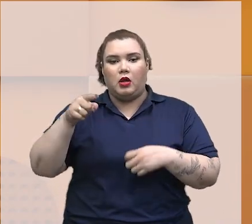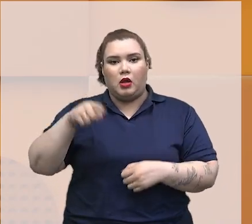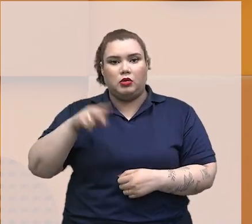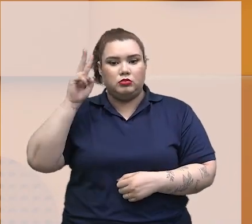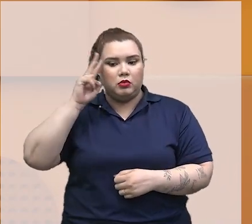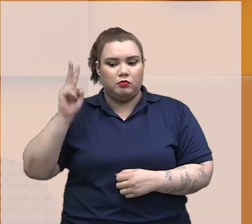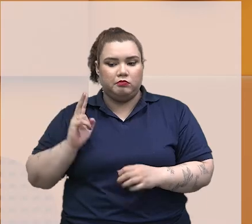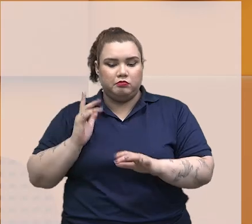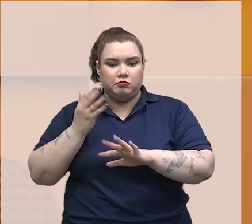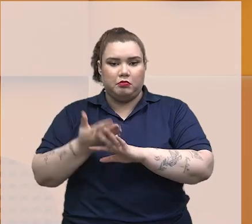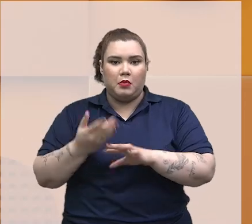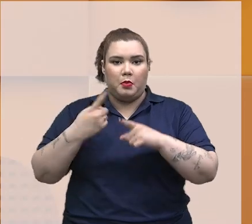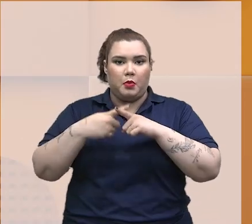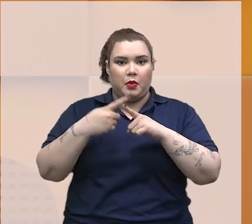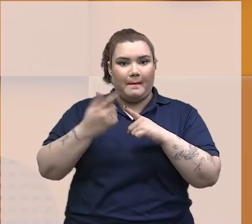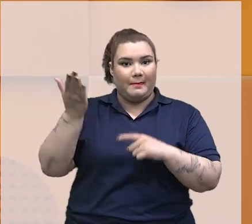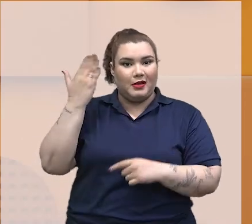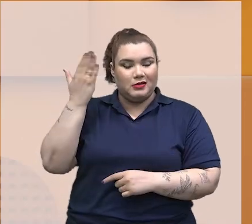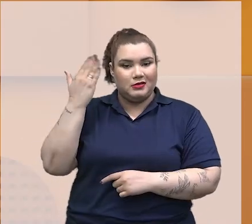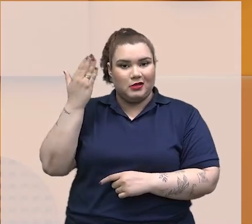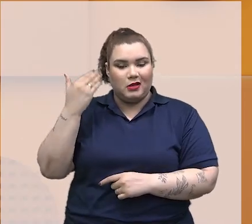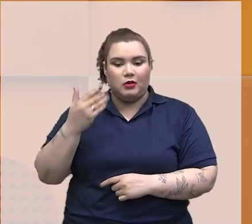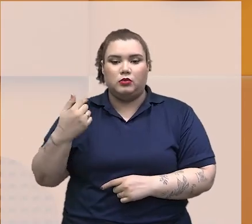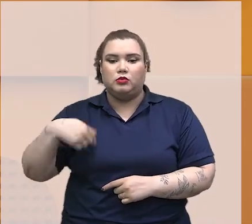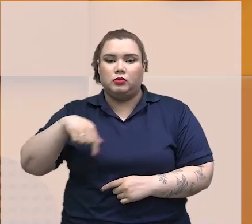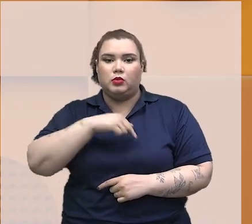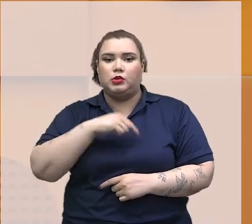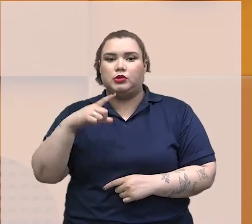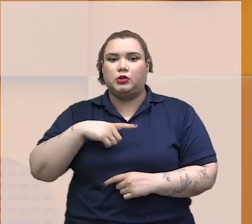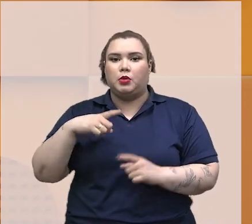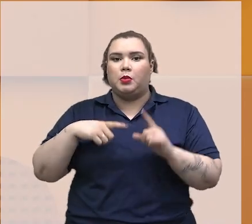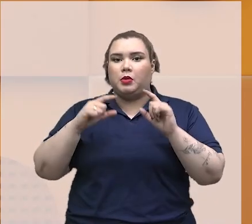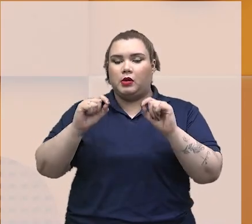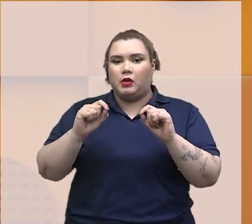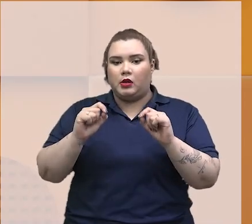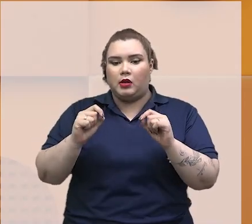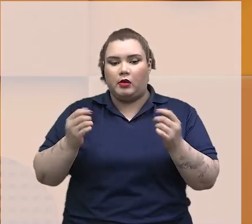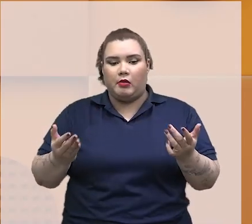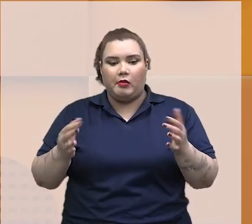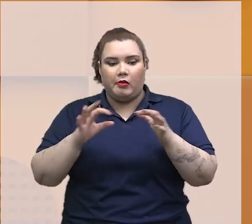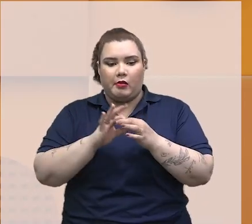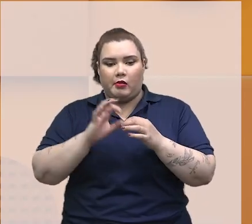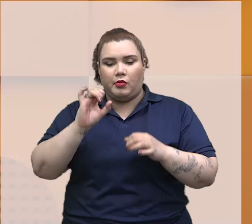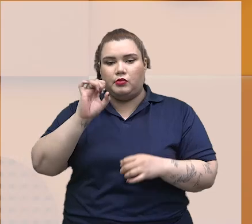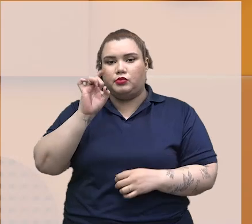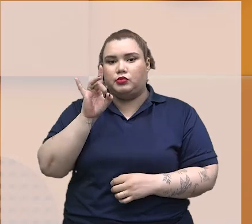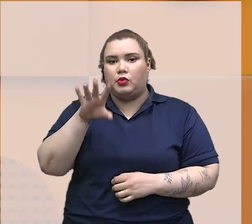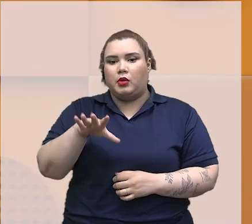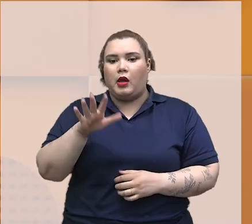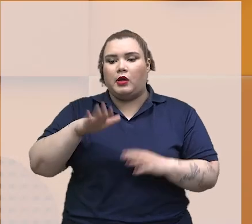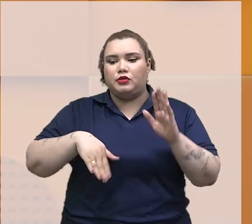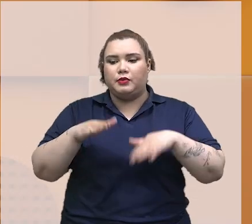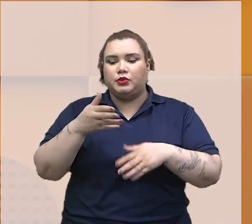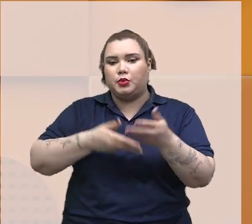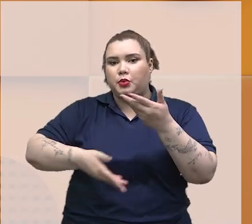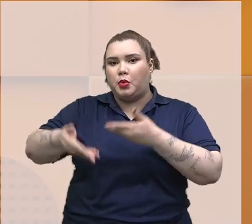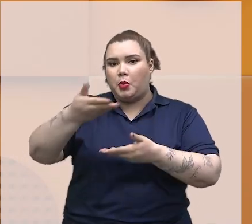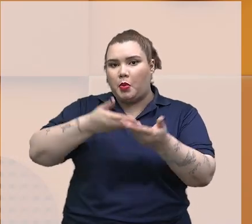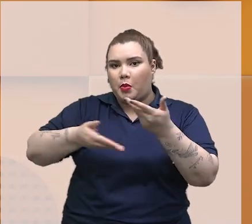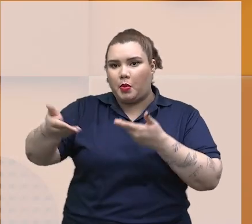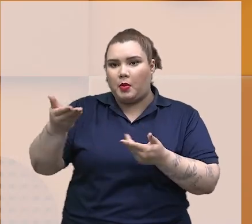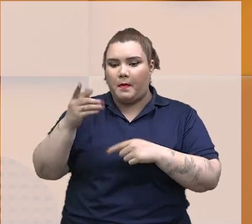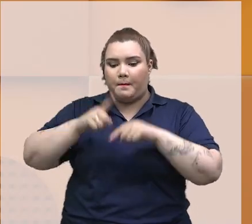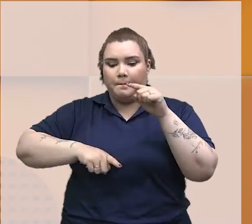atual, porque antigamente a gente então ficava muito ali ligado à terra e fazia muitas vezes trocas, tá certo,